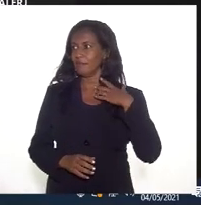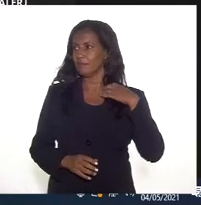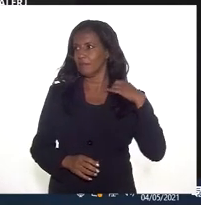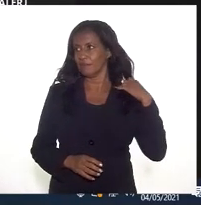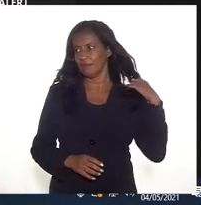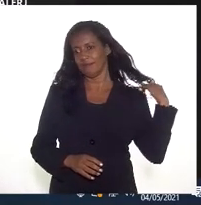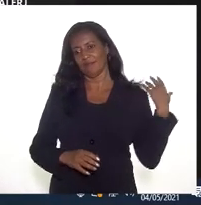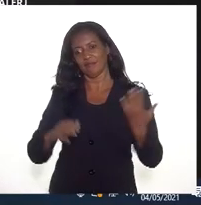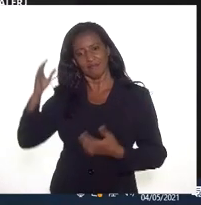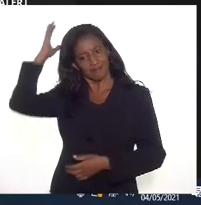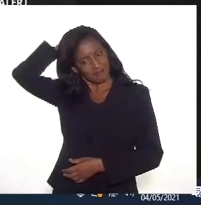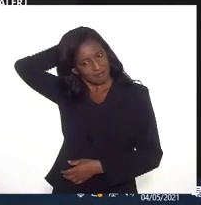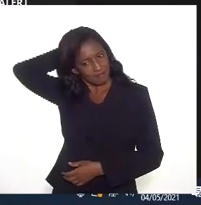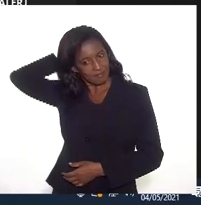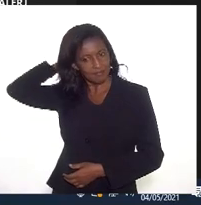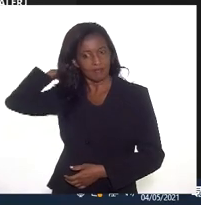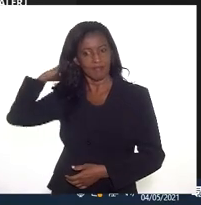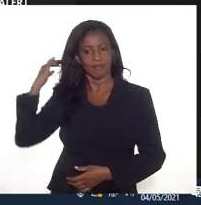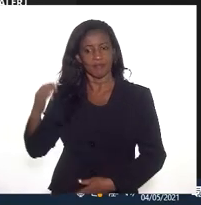Dionísio?